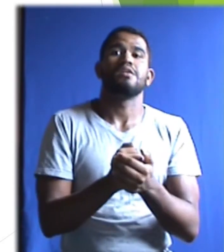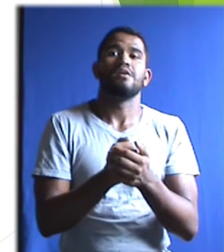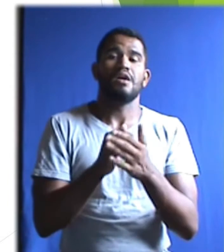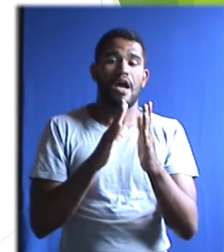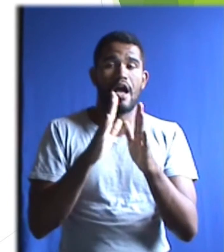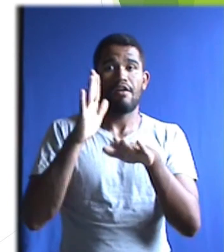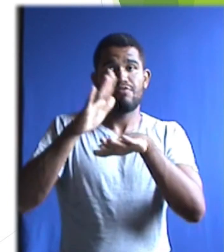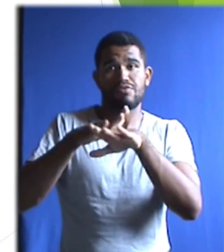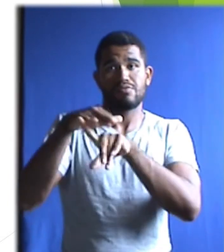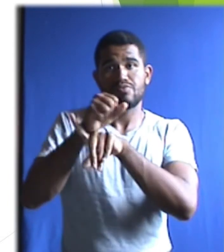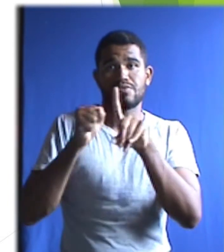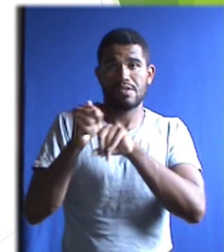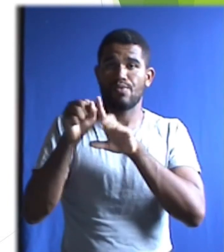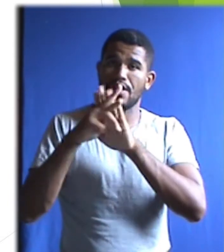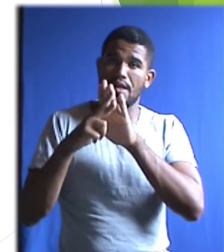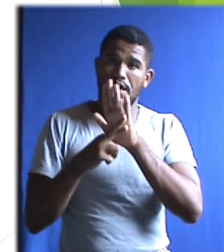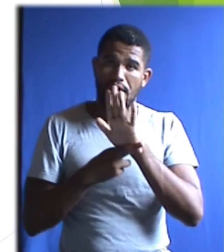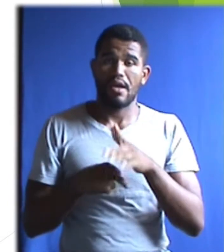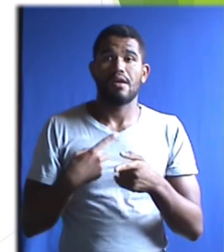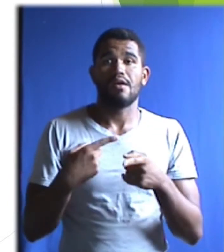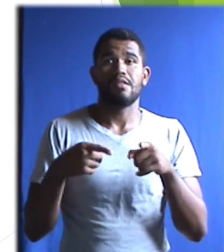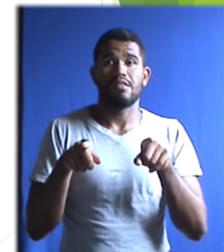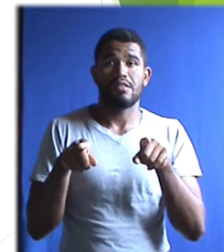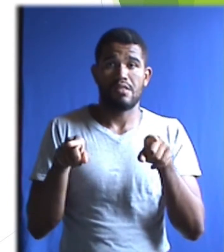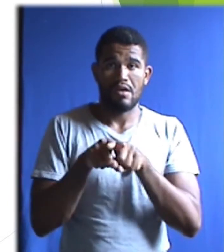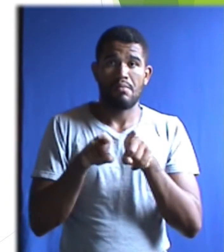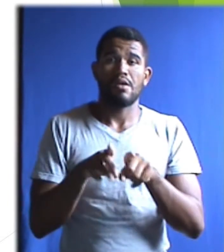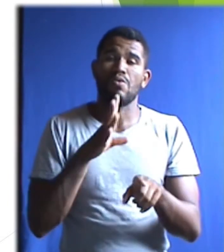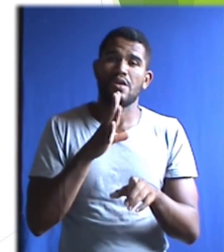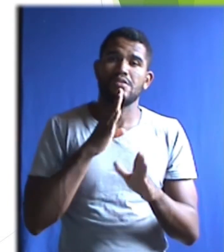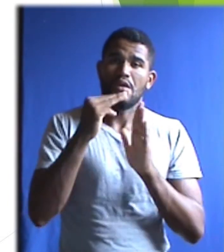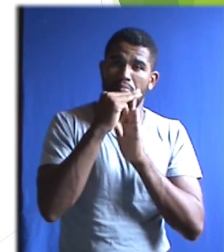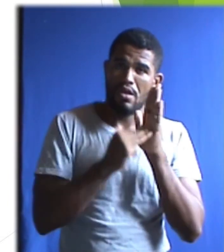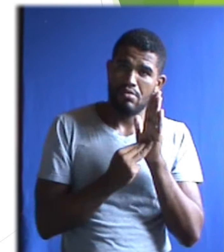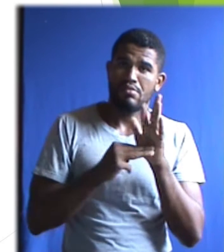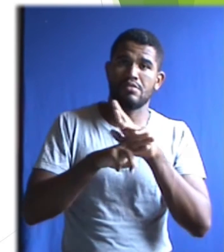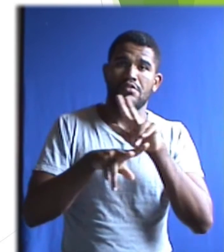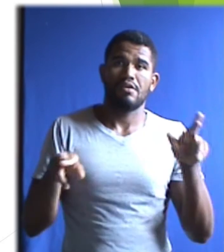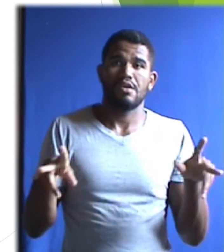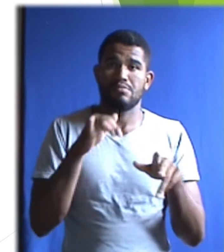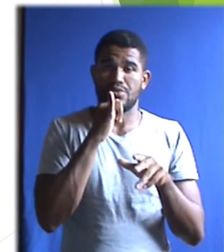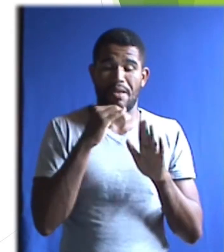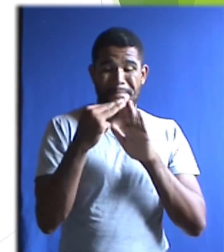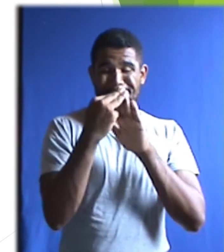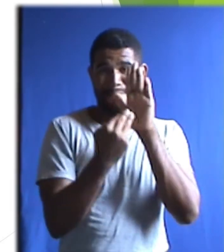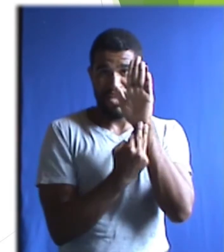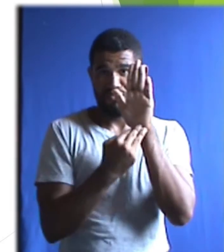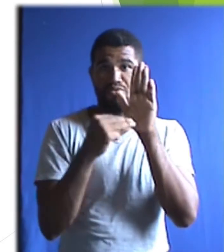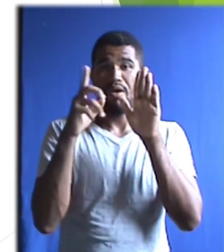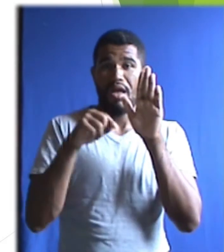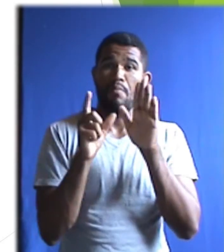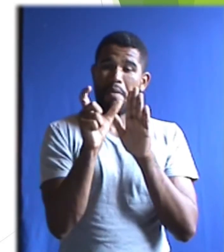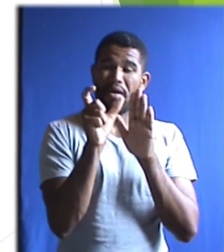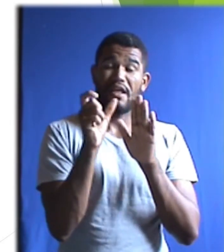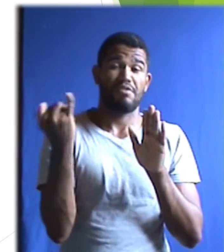saber dar função social àquela regra, ter também domínio de diversos métodos. Método é uma